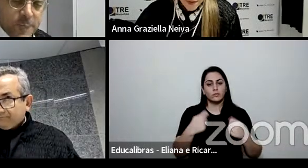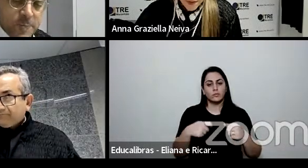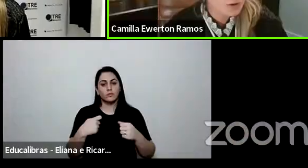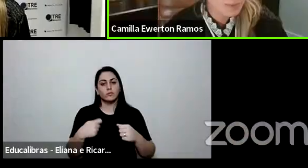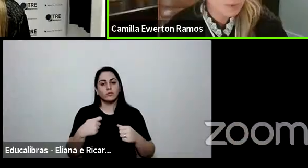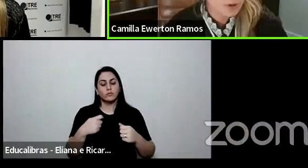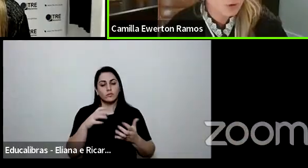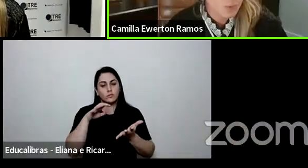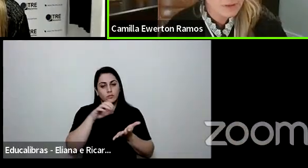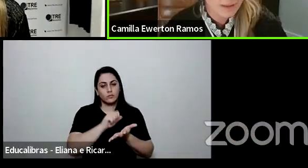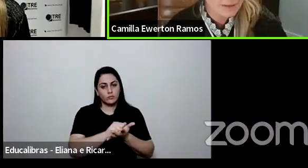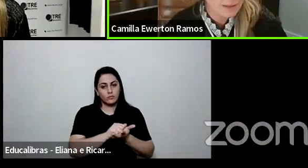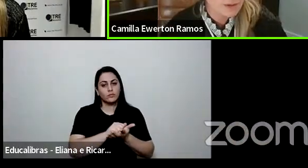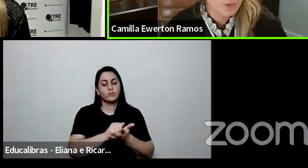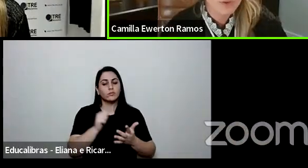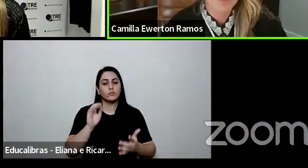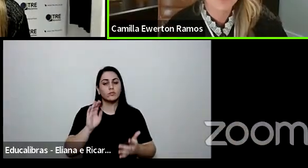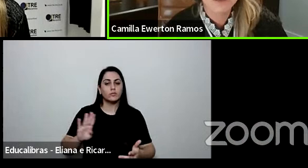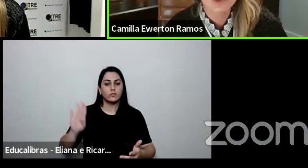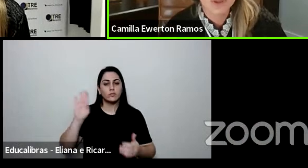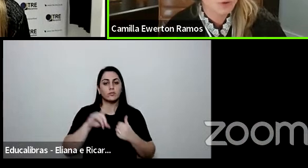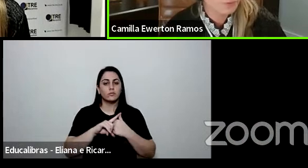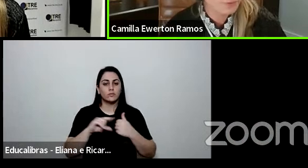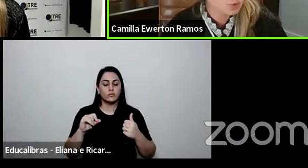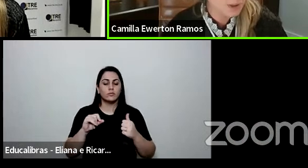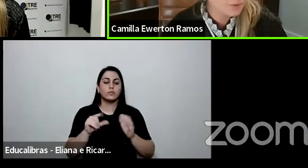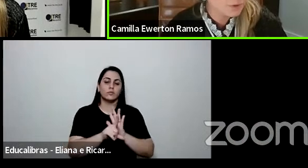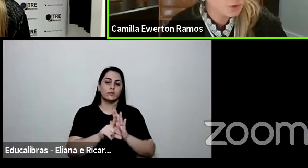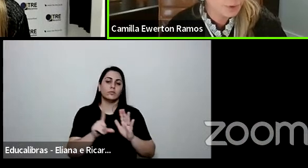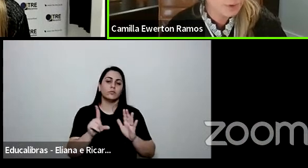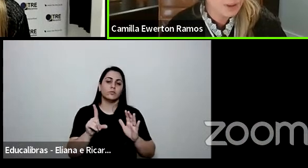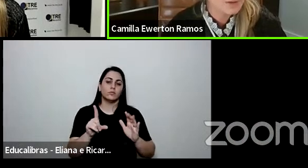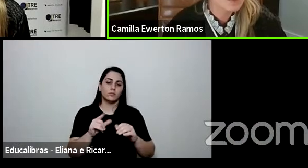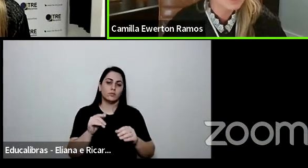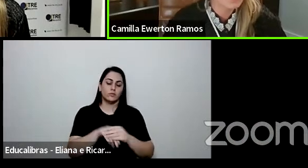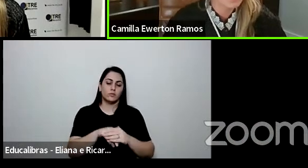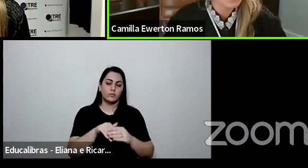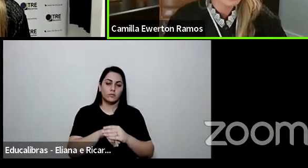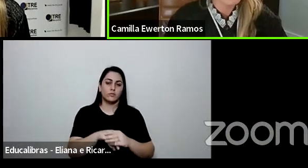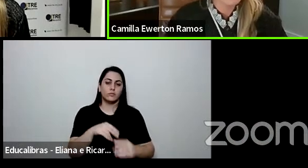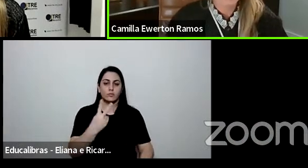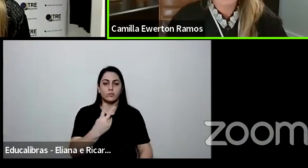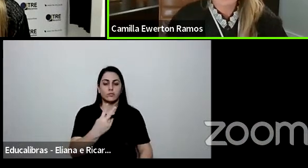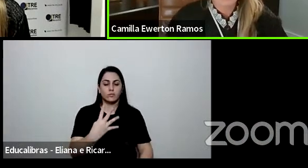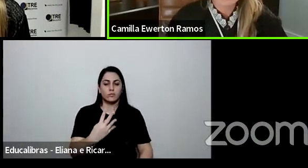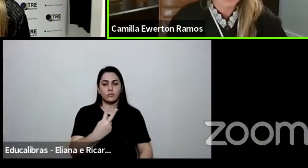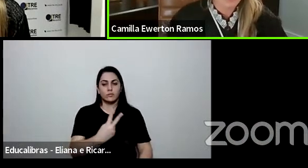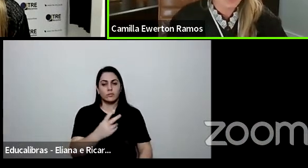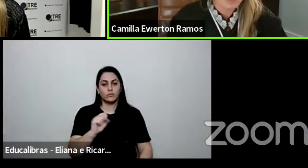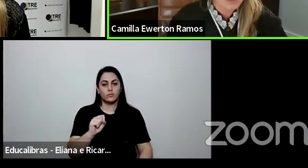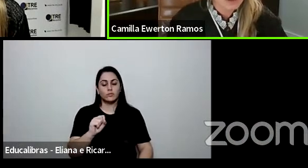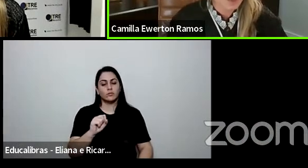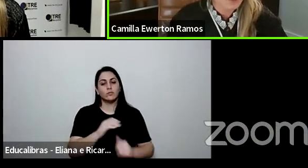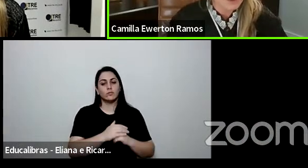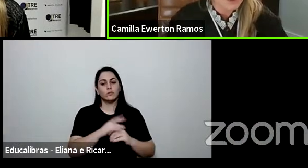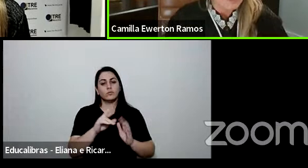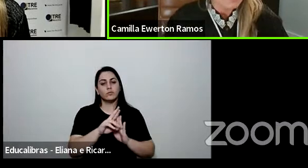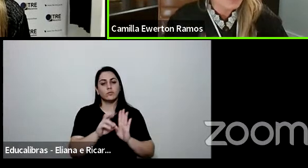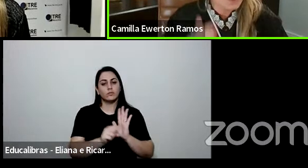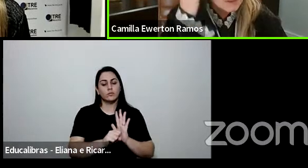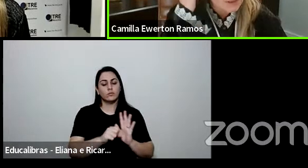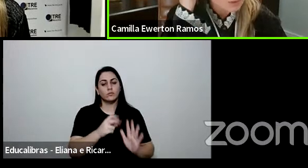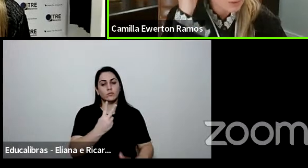candidatura e jeito que o artigo 18 da Lei das eleições combinado com artigo 2428 da resolução 2379